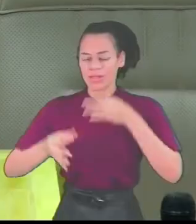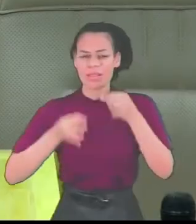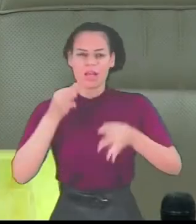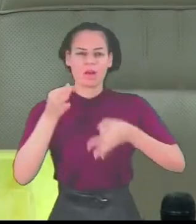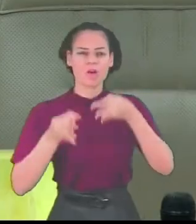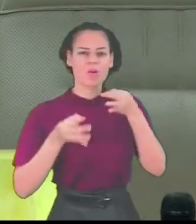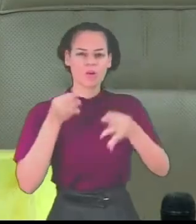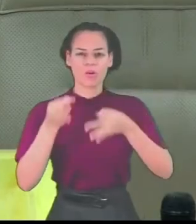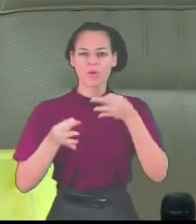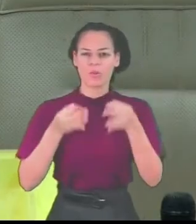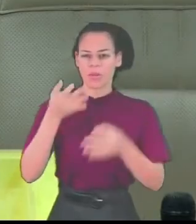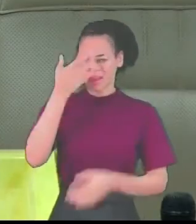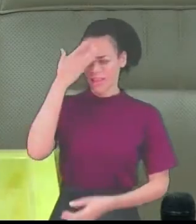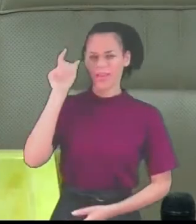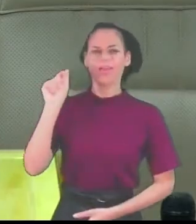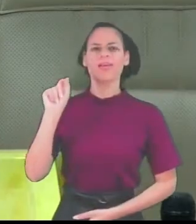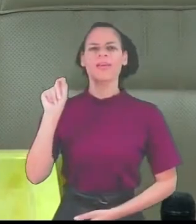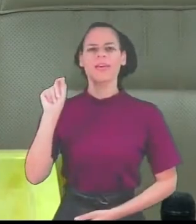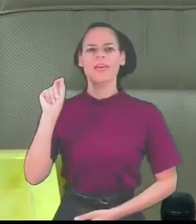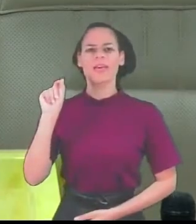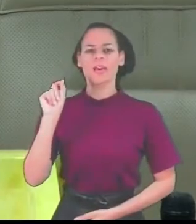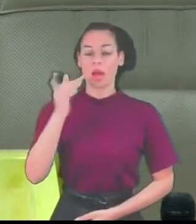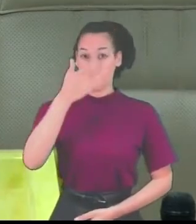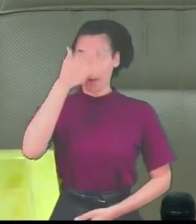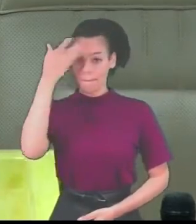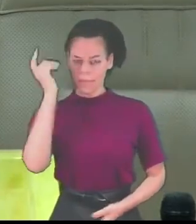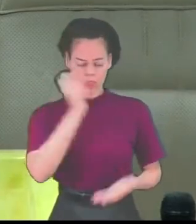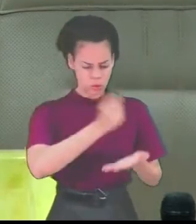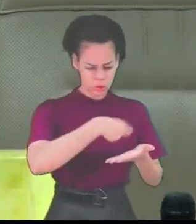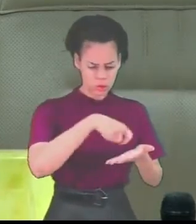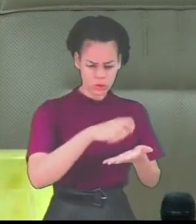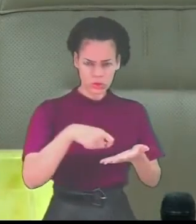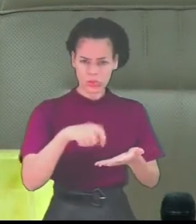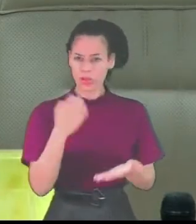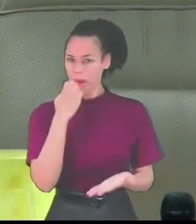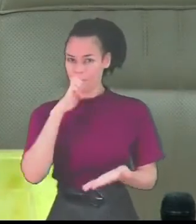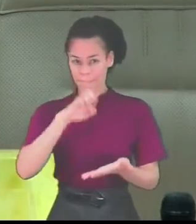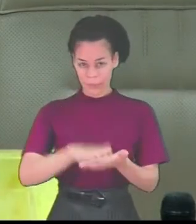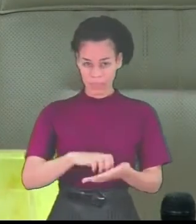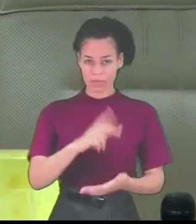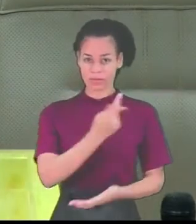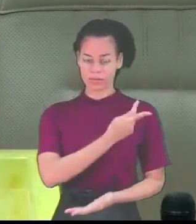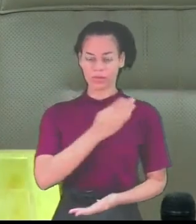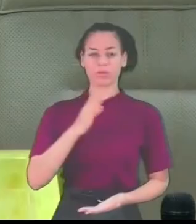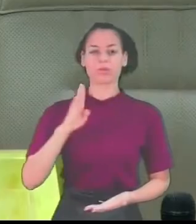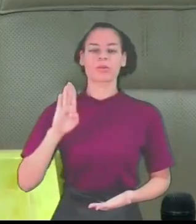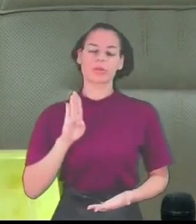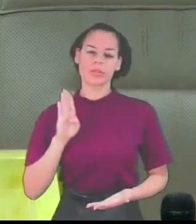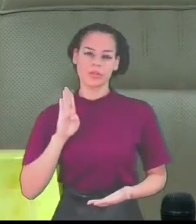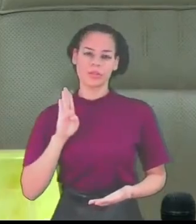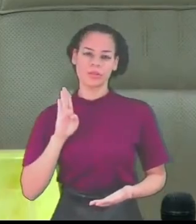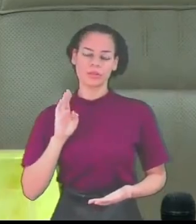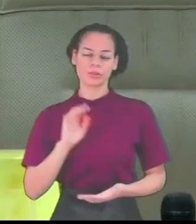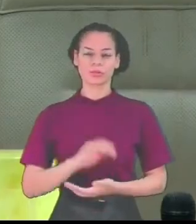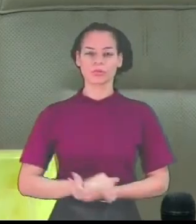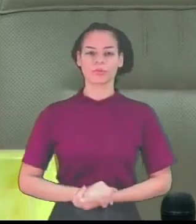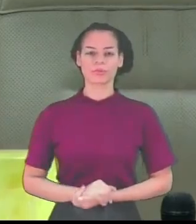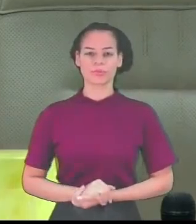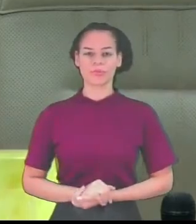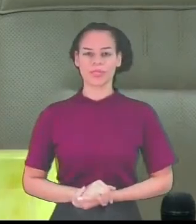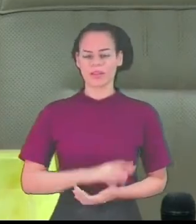e quem é o autor da epístola aos hebreus bom e as conjeturas